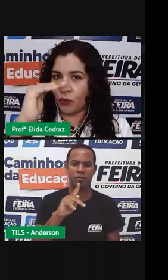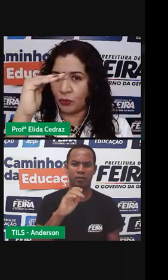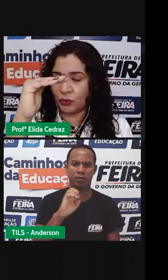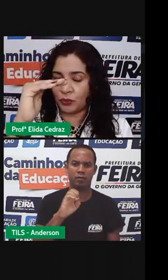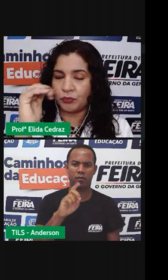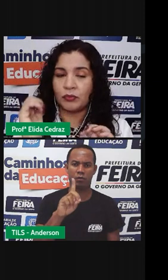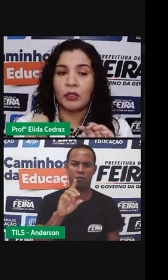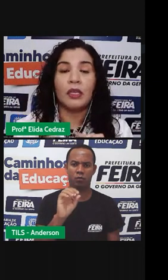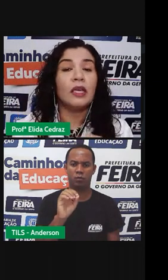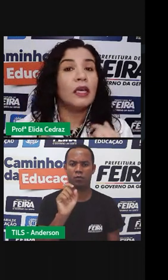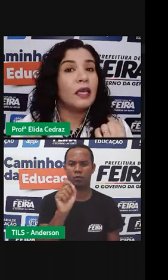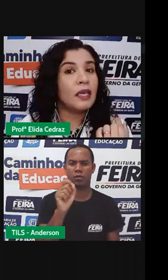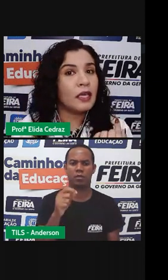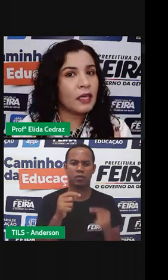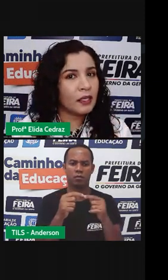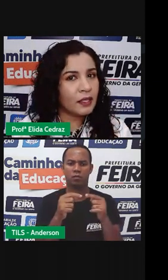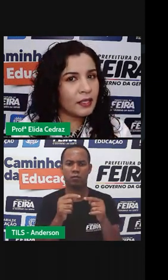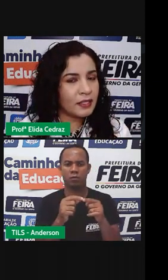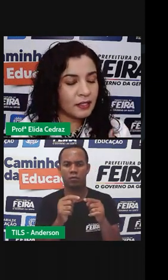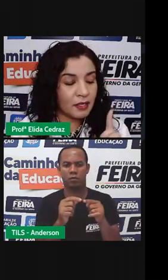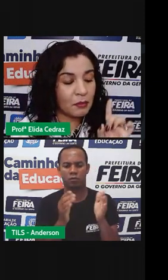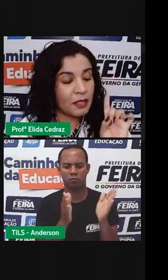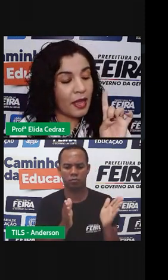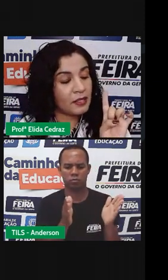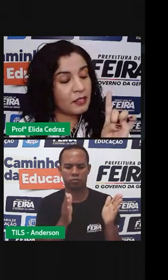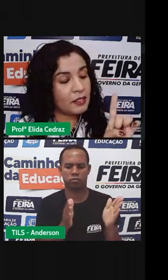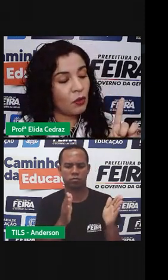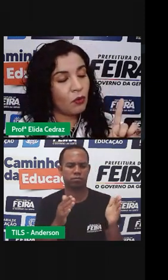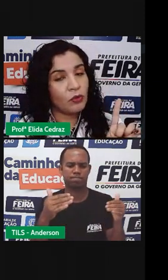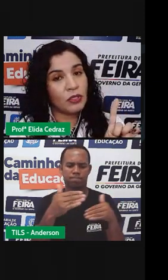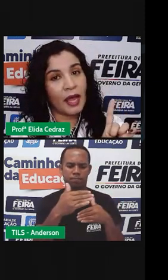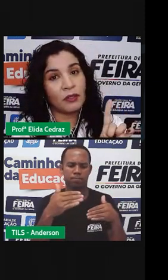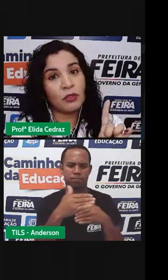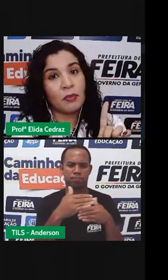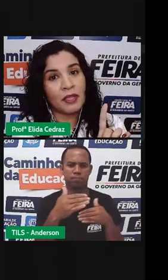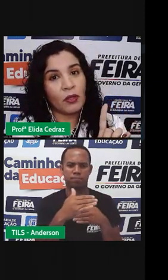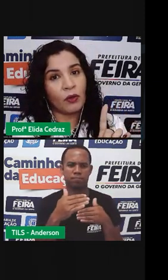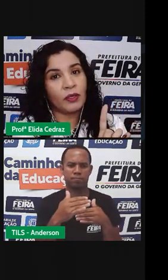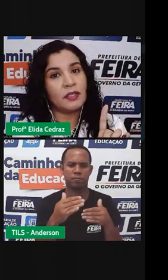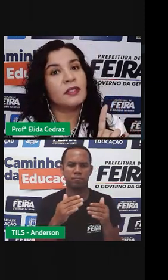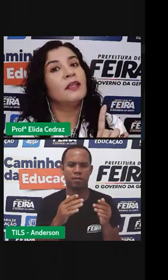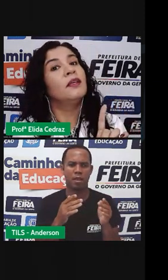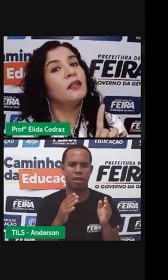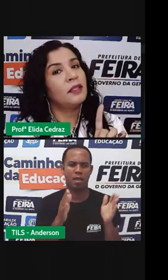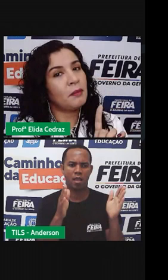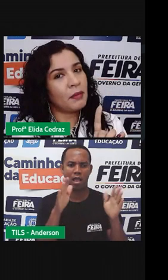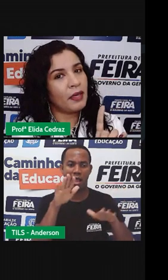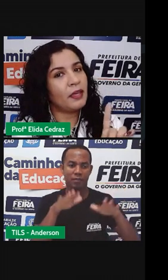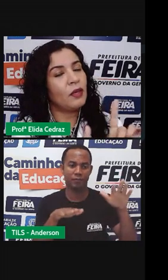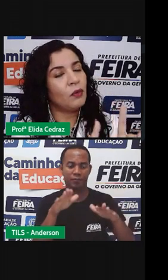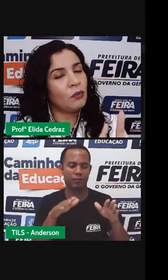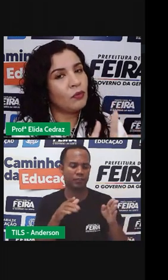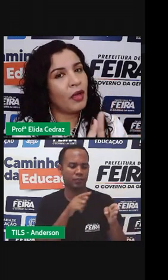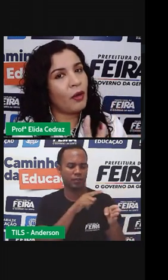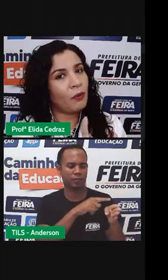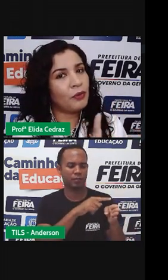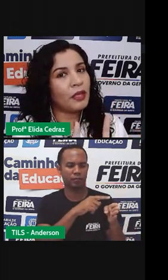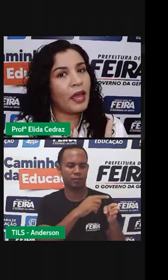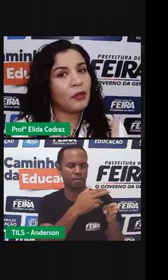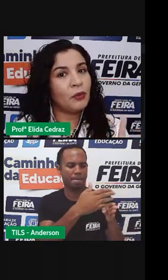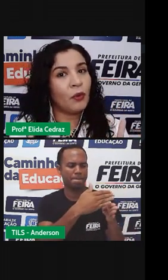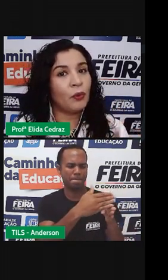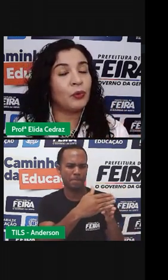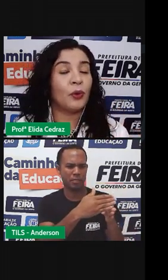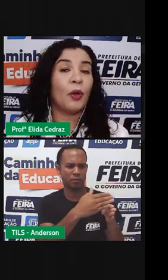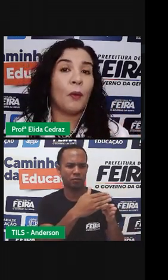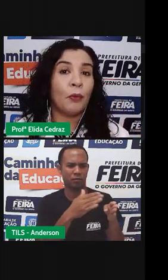contrário do outro. E nas extremidades, uns lados menores. Também um ao